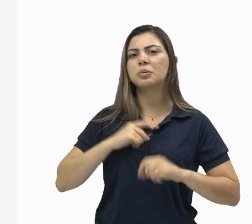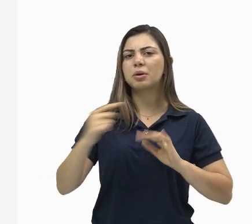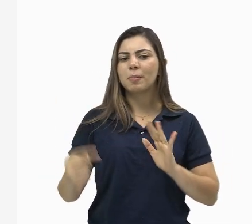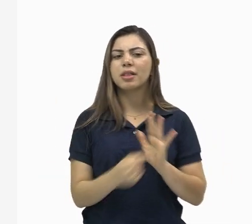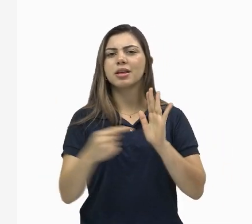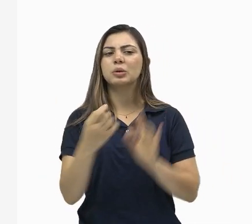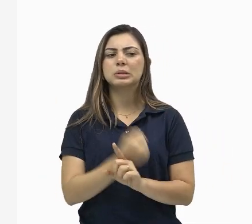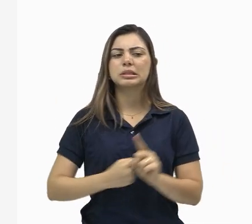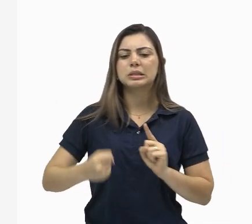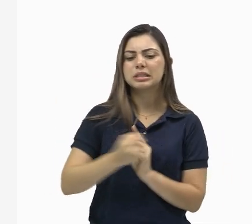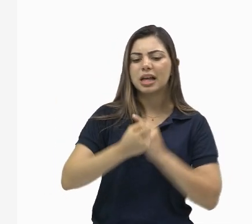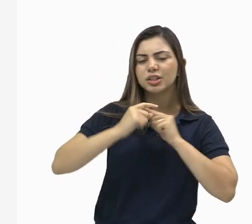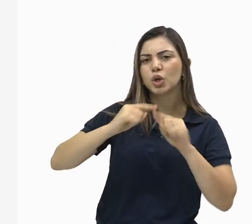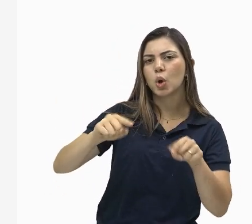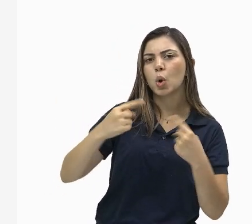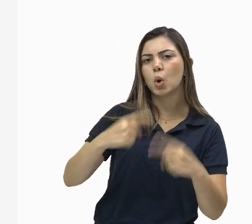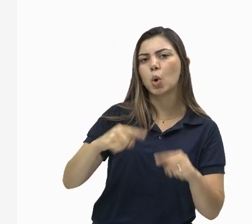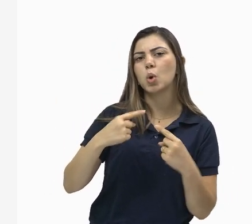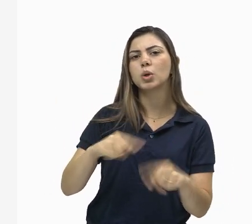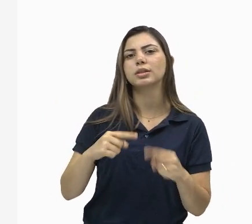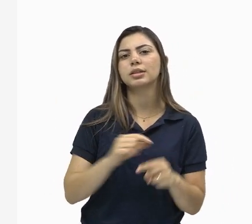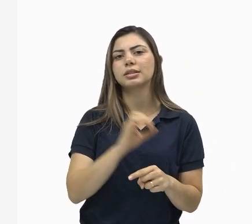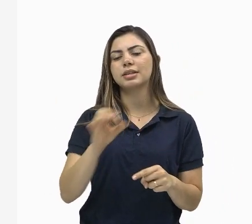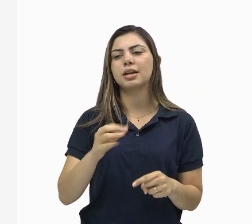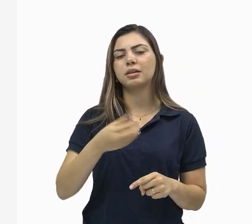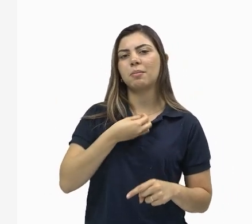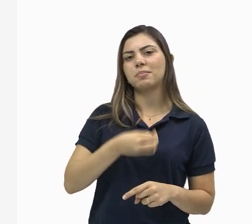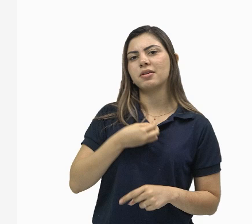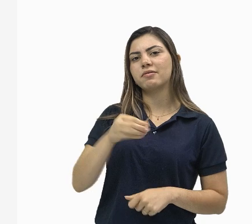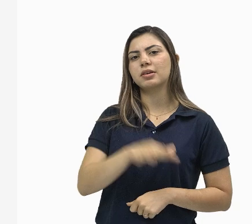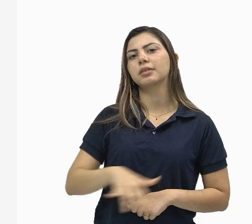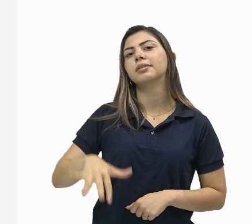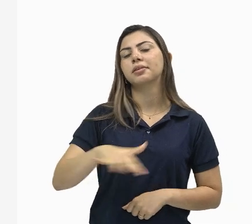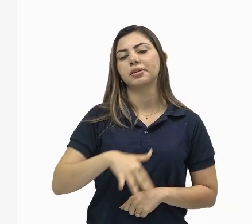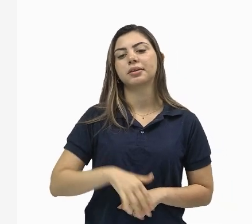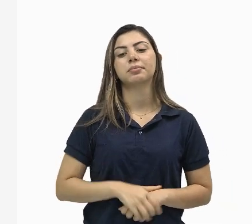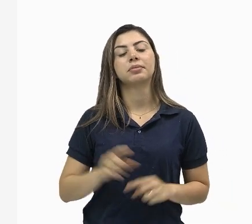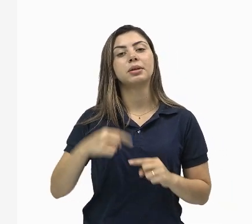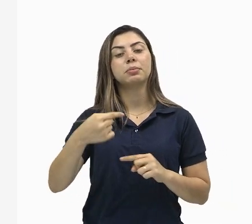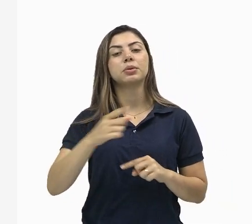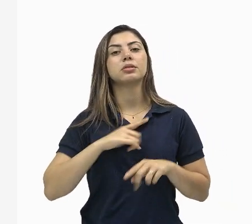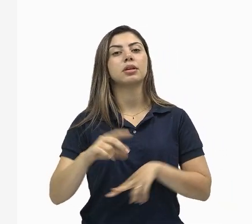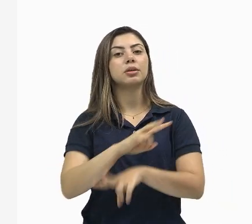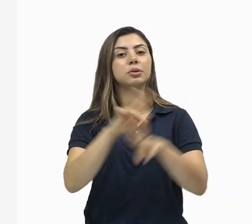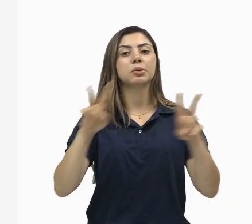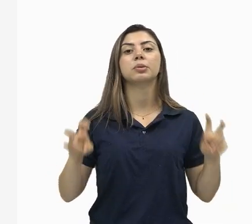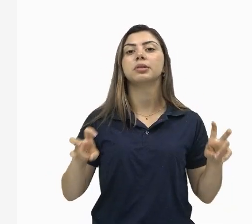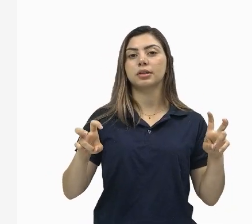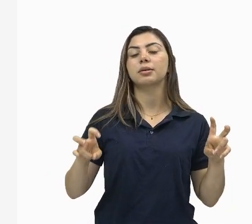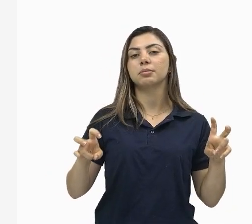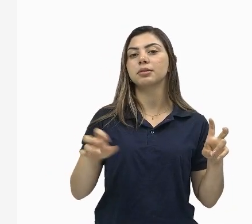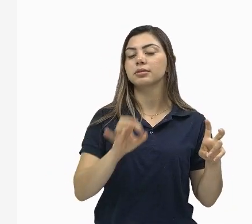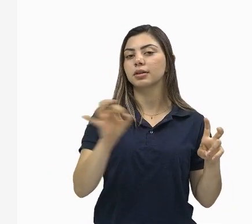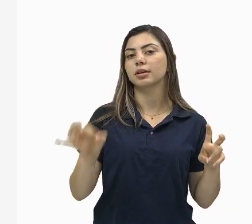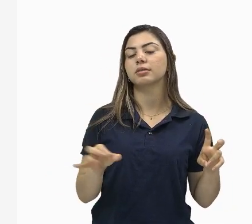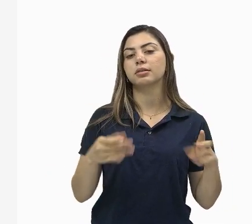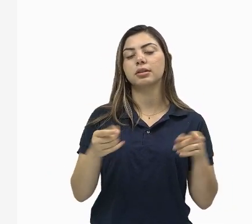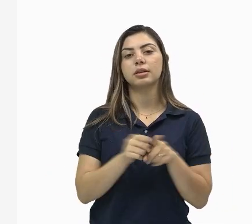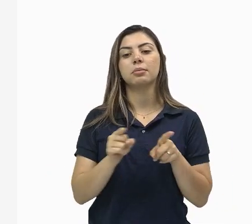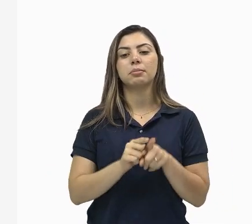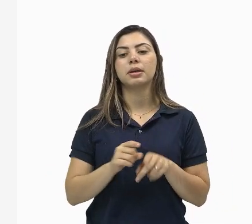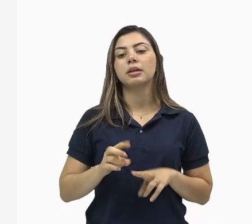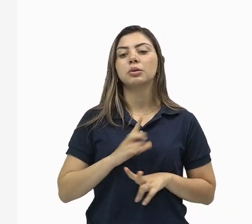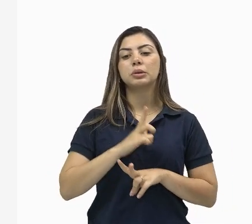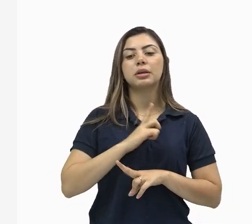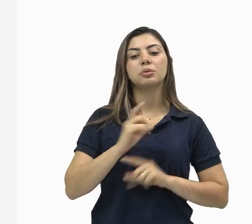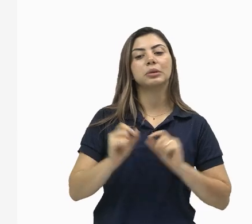social, a crítica social em relação à minha realidade. Depois nós vamos ter a temática da alteridade, e a questão da alteridade